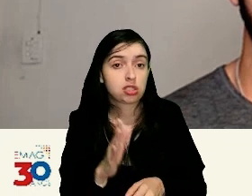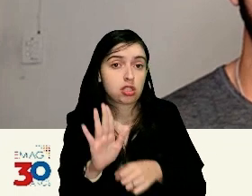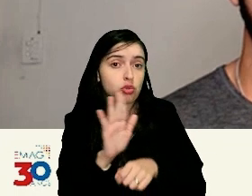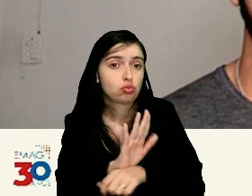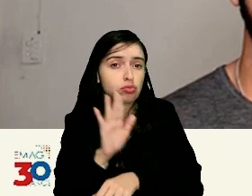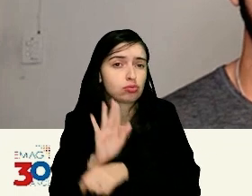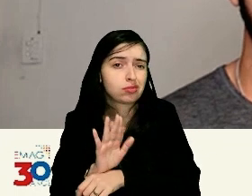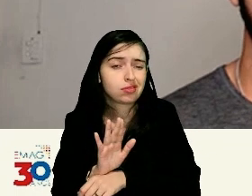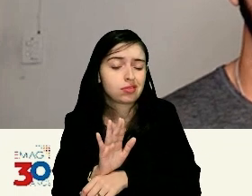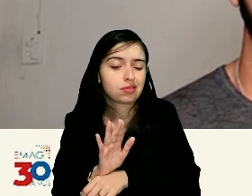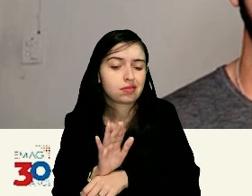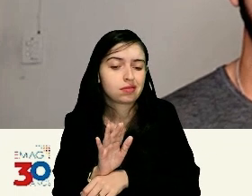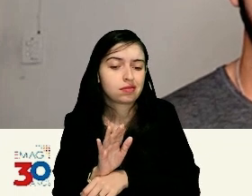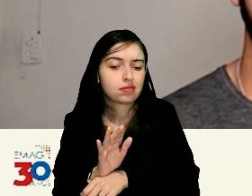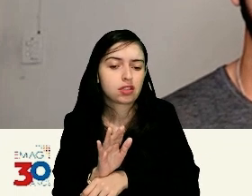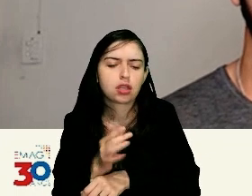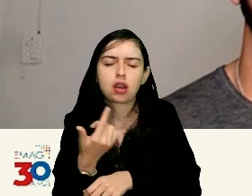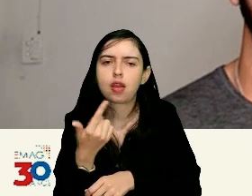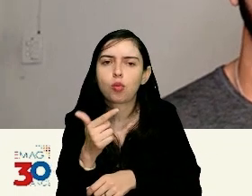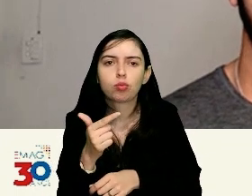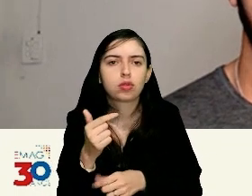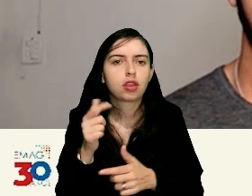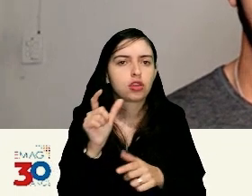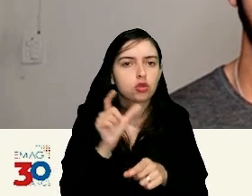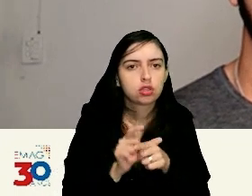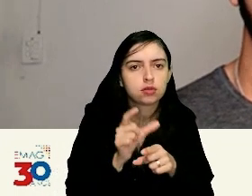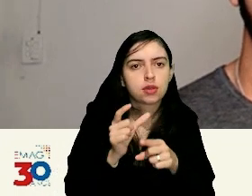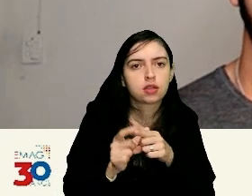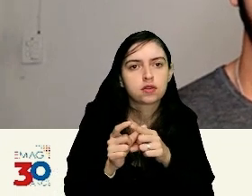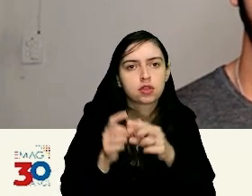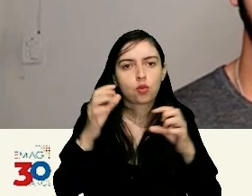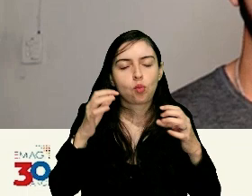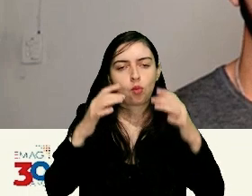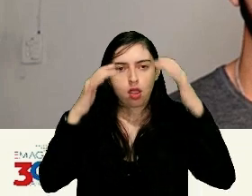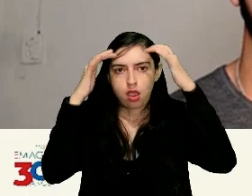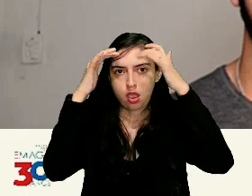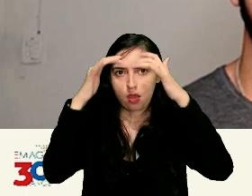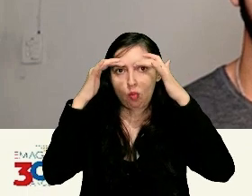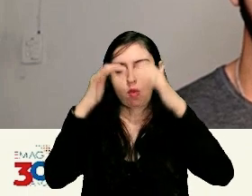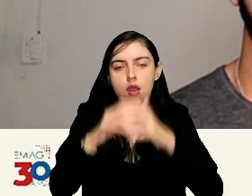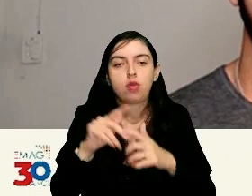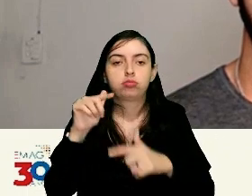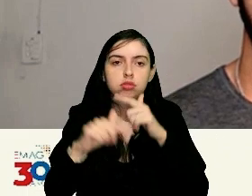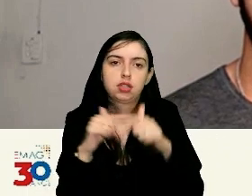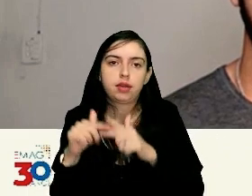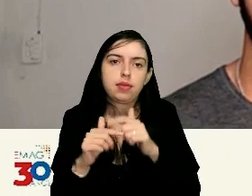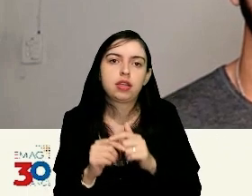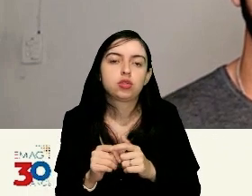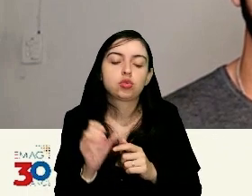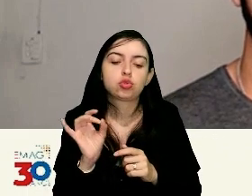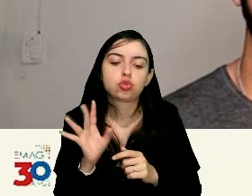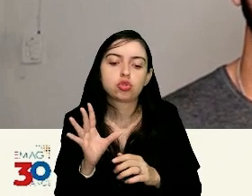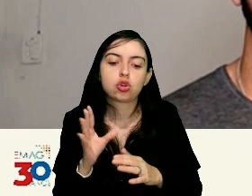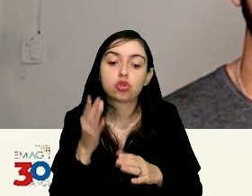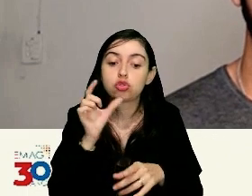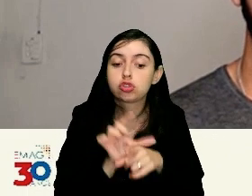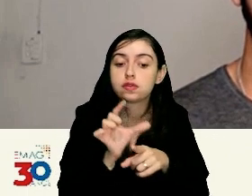uma divisão da carga mental daquele trabalho. Existe só uma divisão ali no máximo da execução,